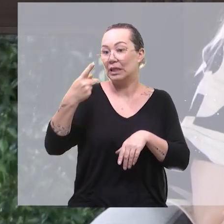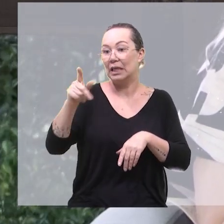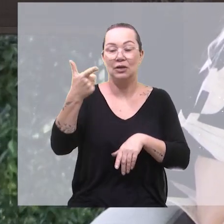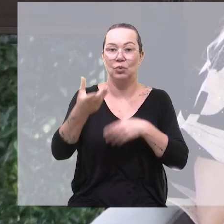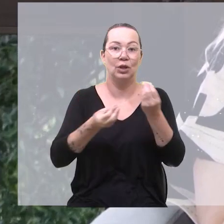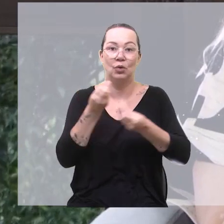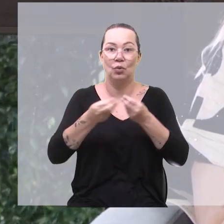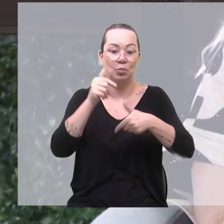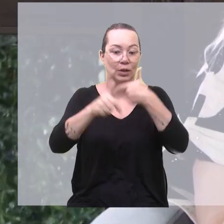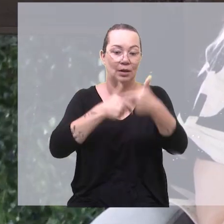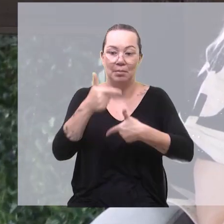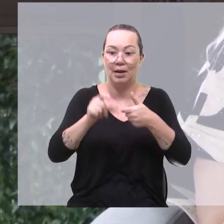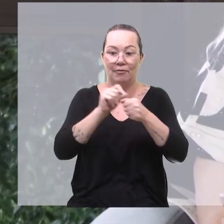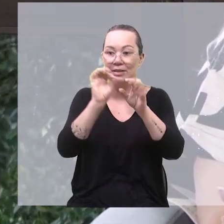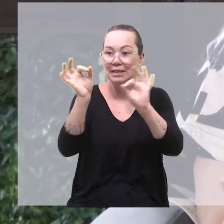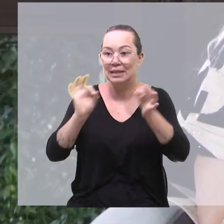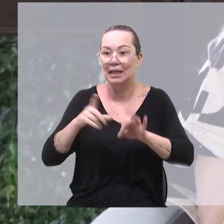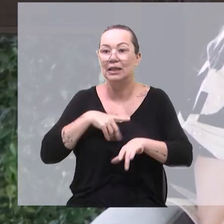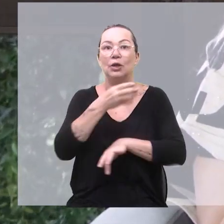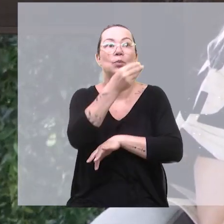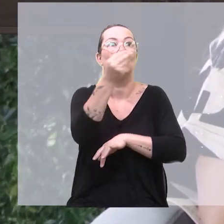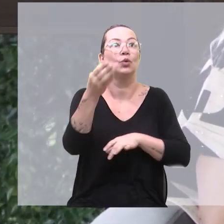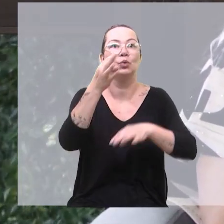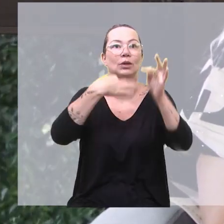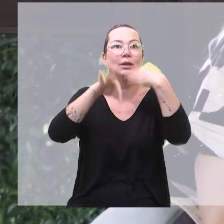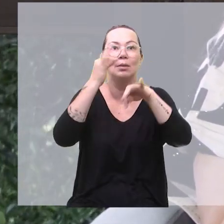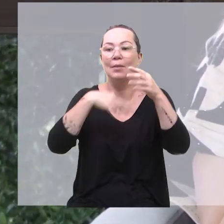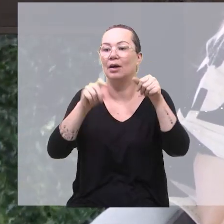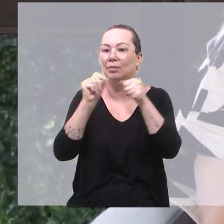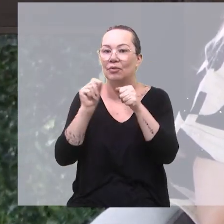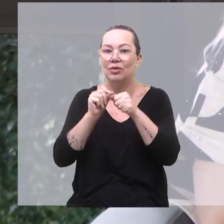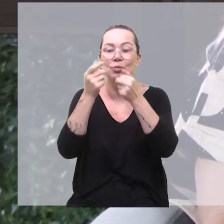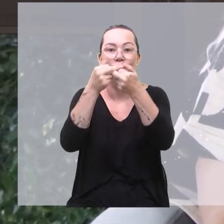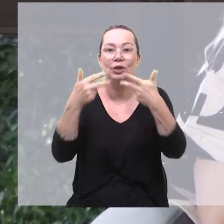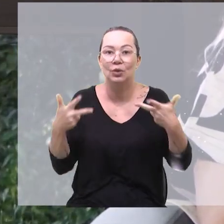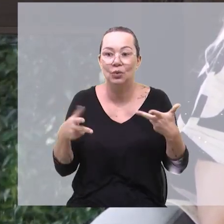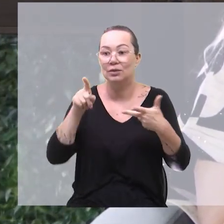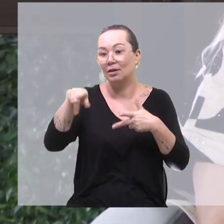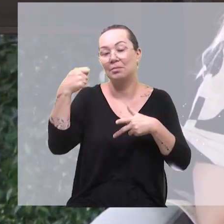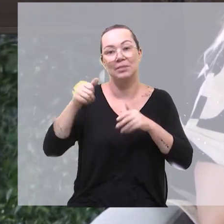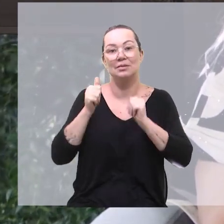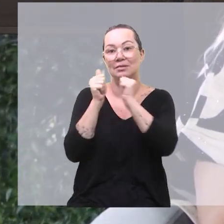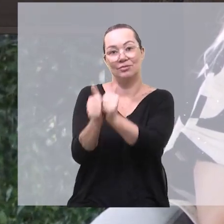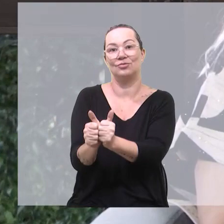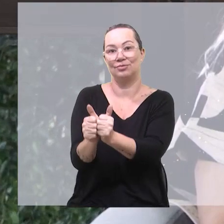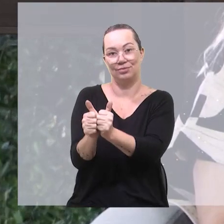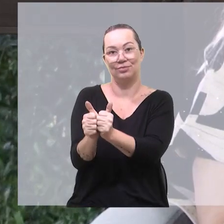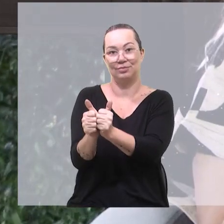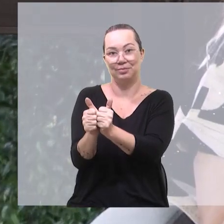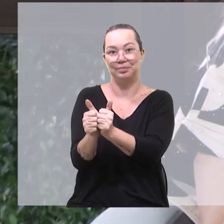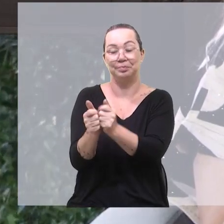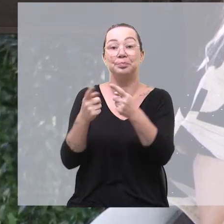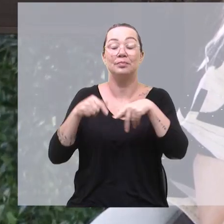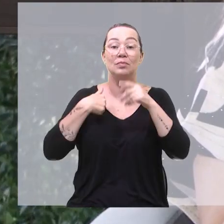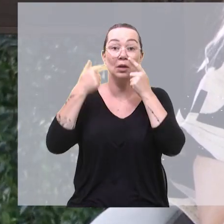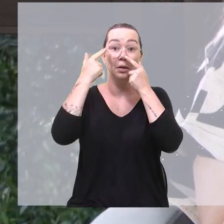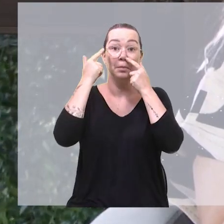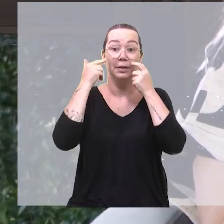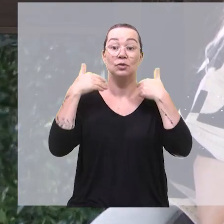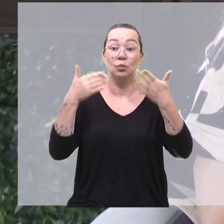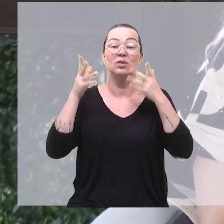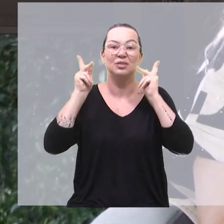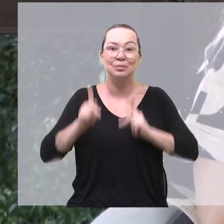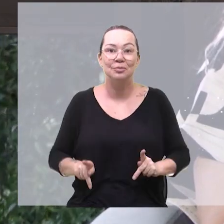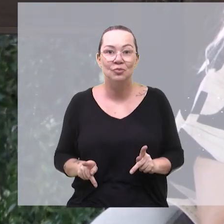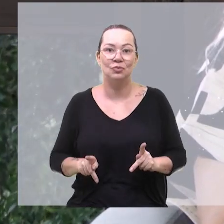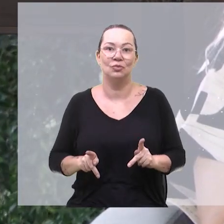como trabalhar, não tem como fazer mais nada, tem 500 terapias para fazer e muitas situações onde ela precisa estar junto. Mas eu penso que quando